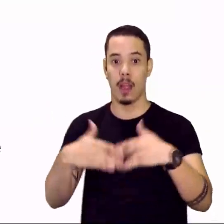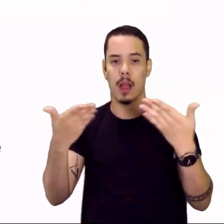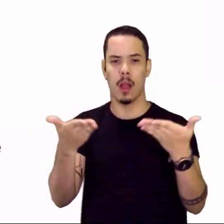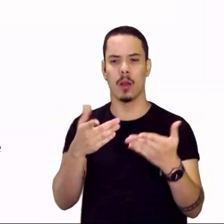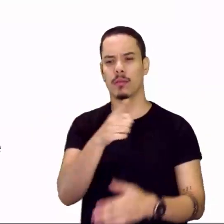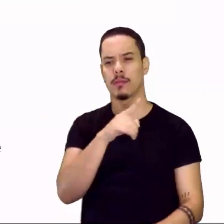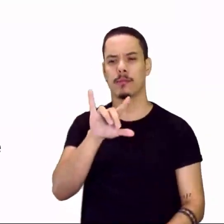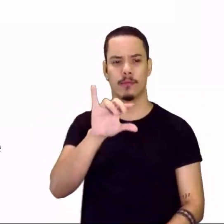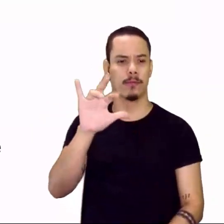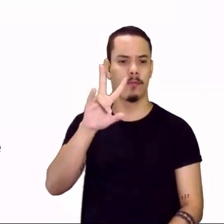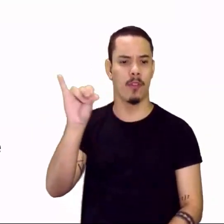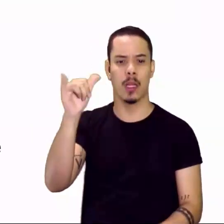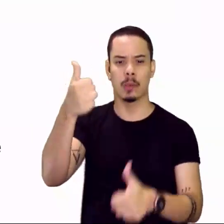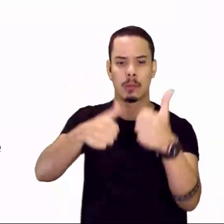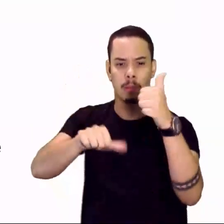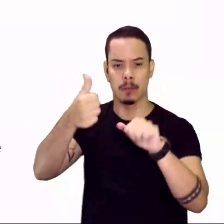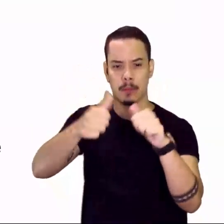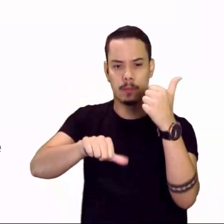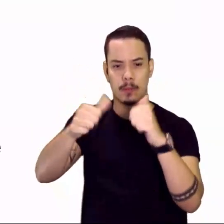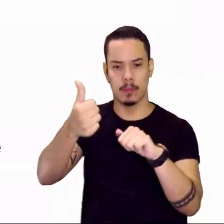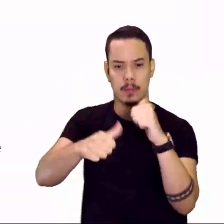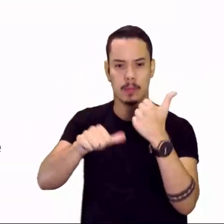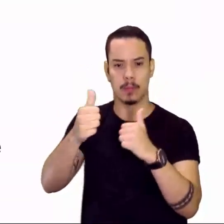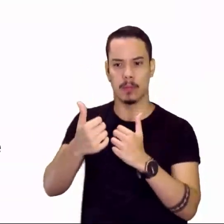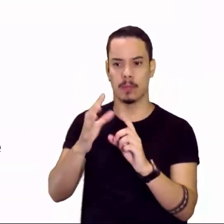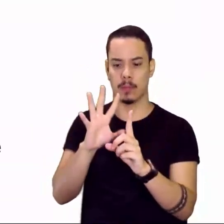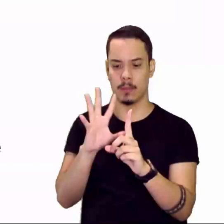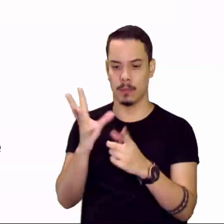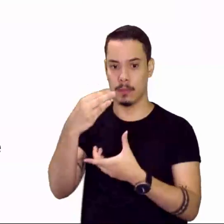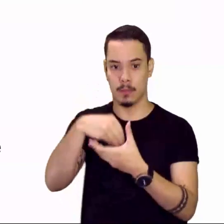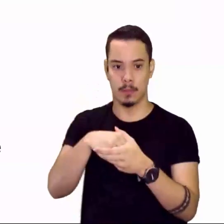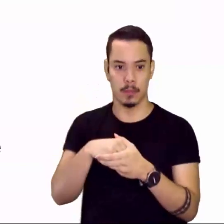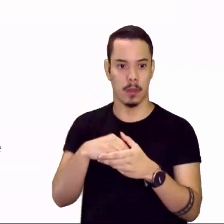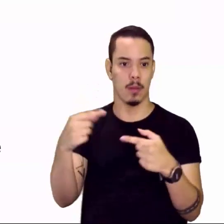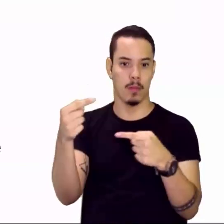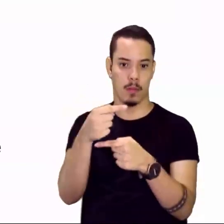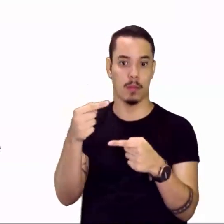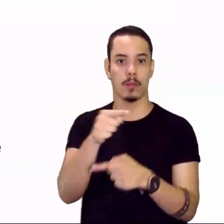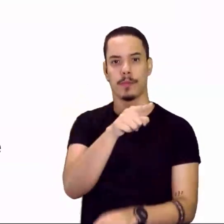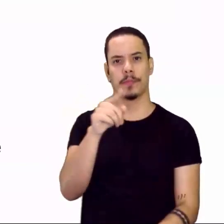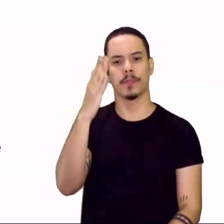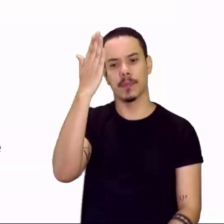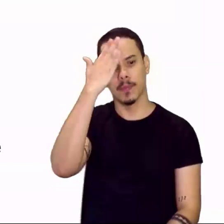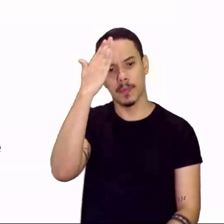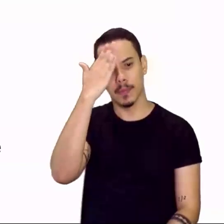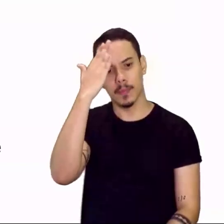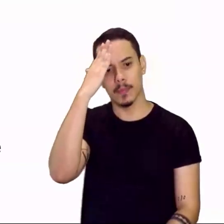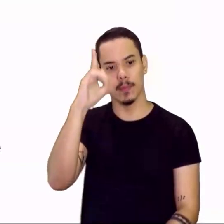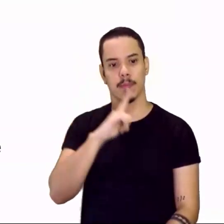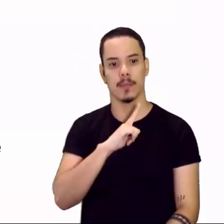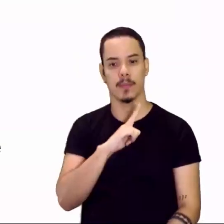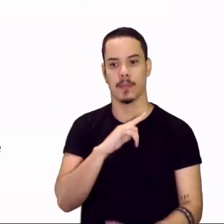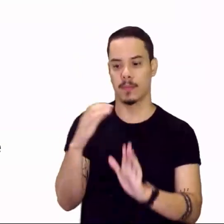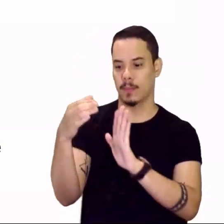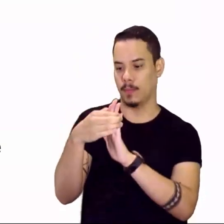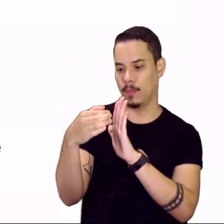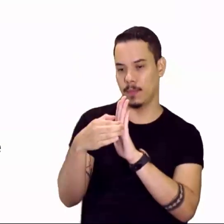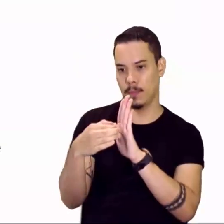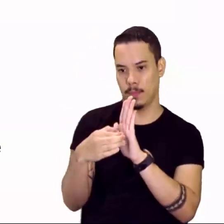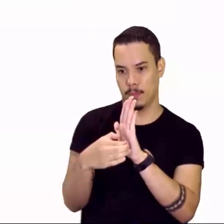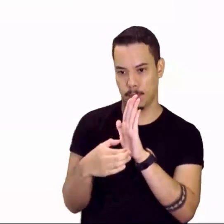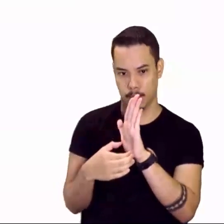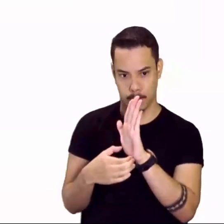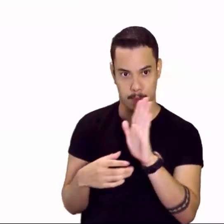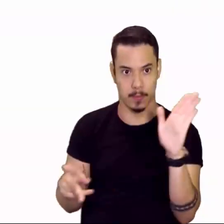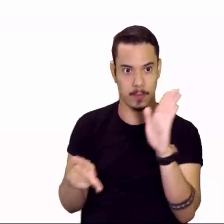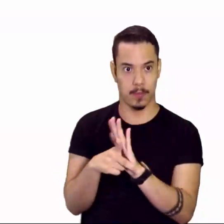Analise a polaridade dessas moléculas, sabendo que tal propriedade